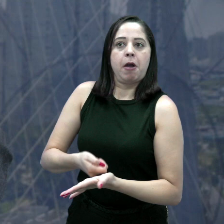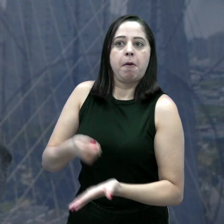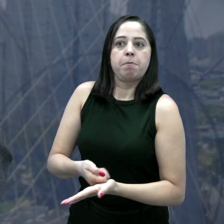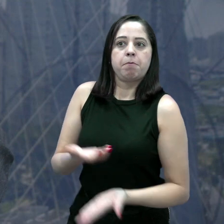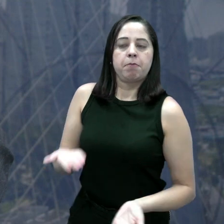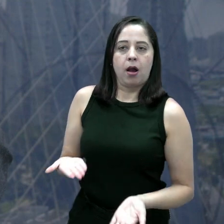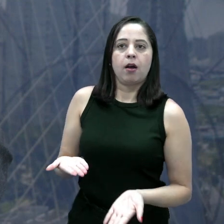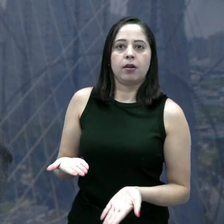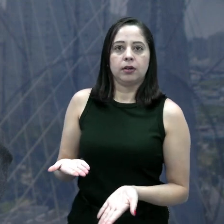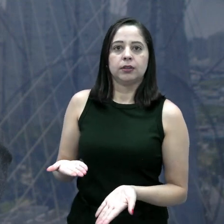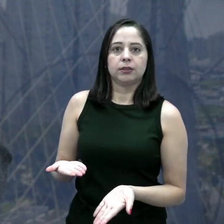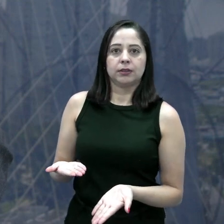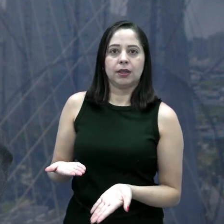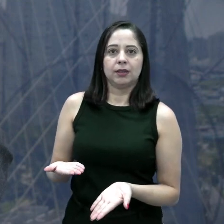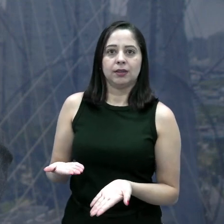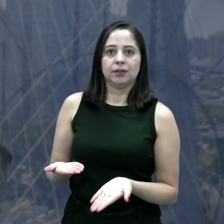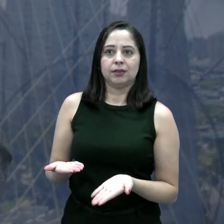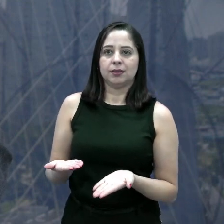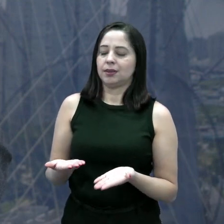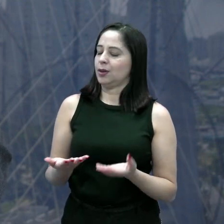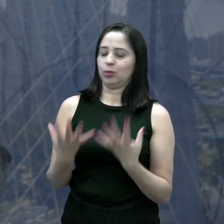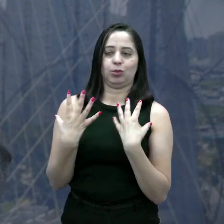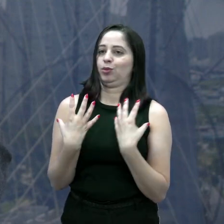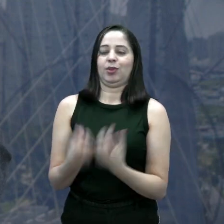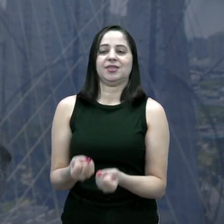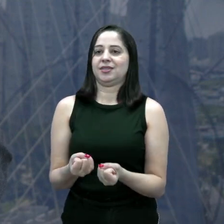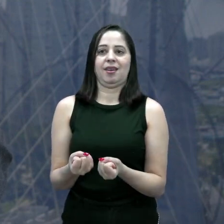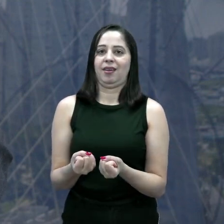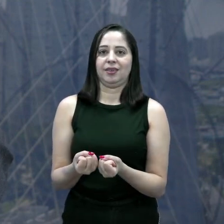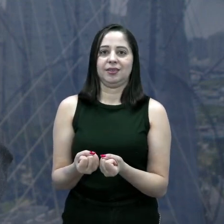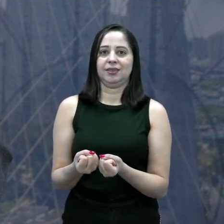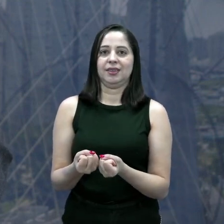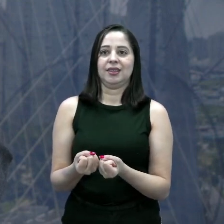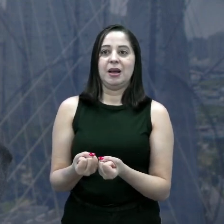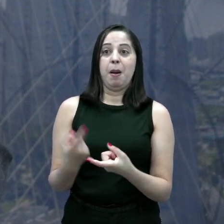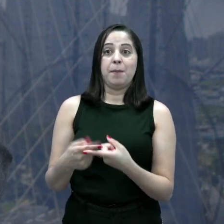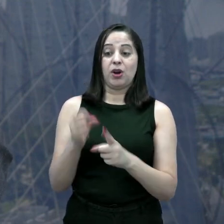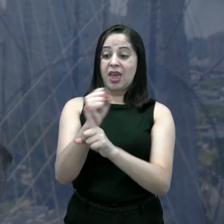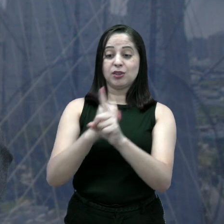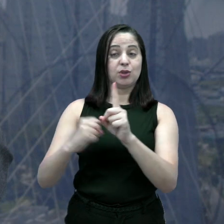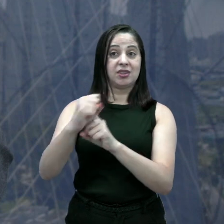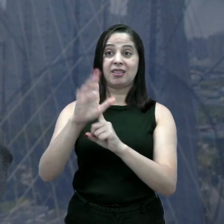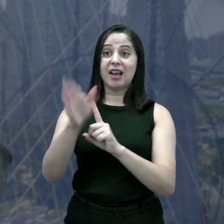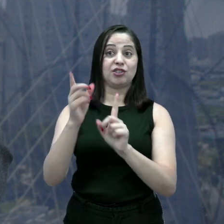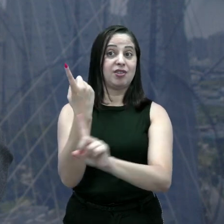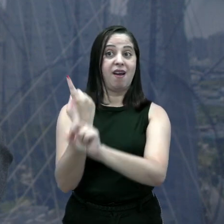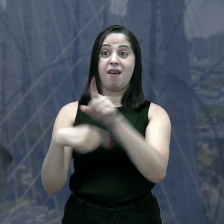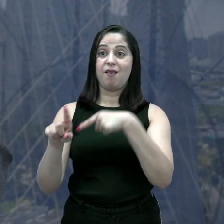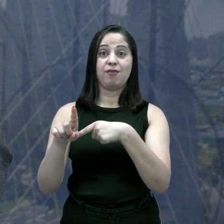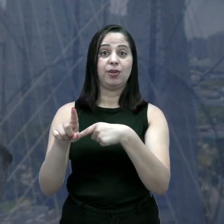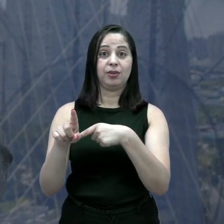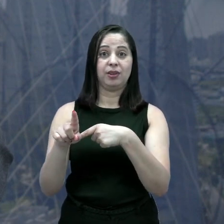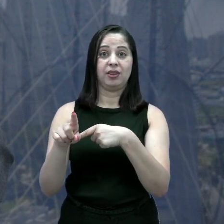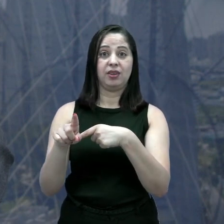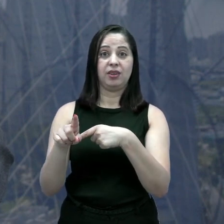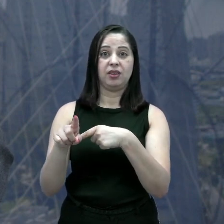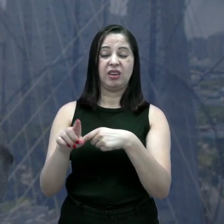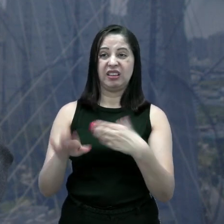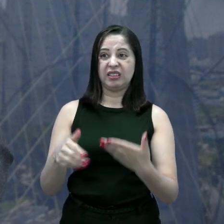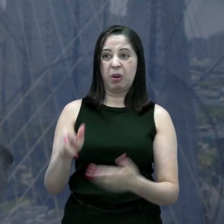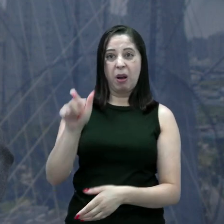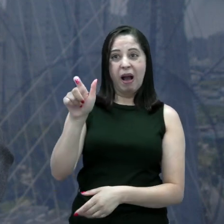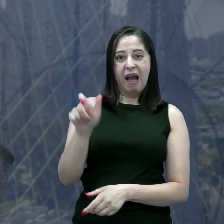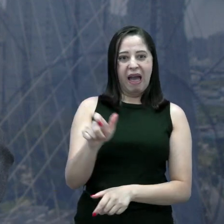é humanamente aceitável, né, pela evolução social que estamos? É melhor que a pessoa seja morta no